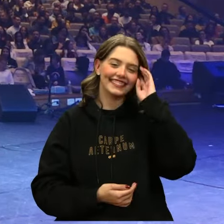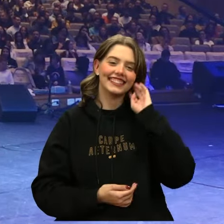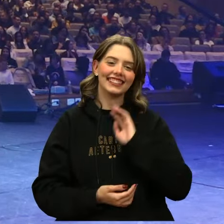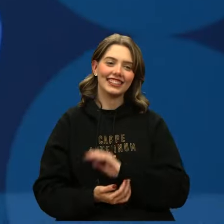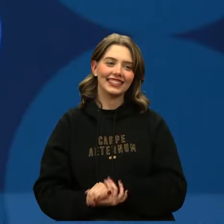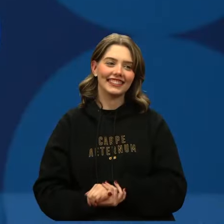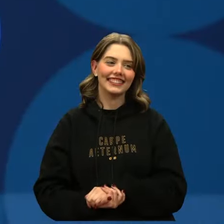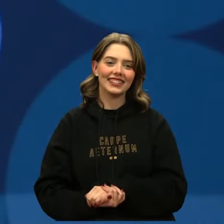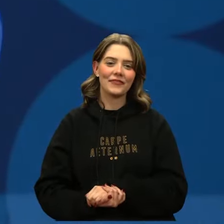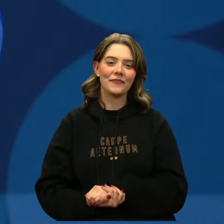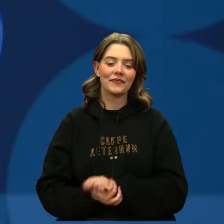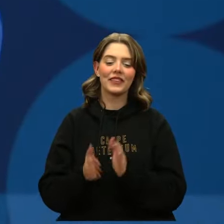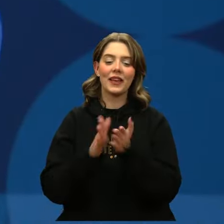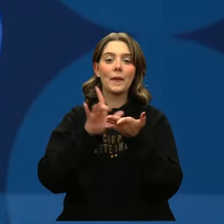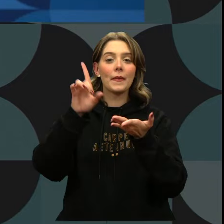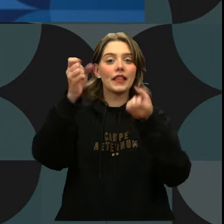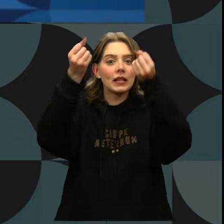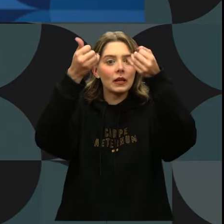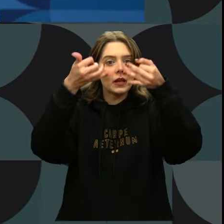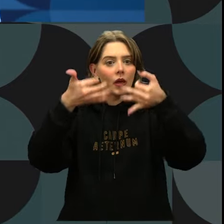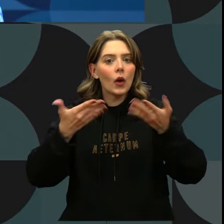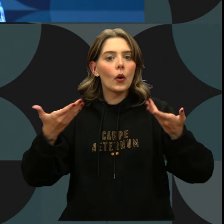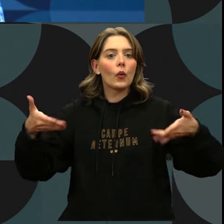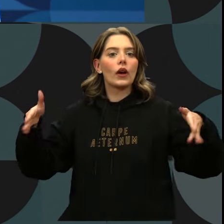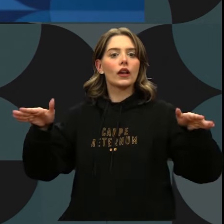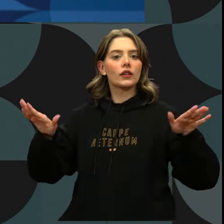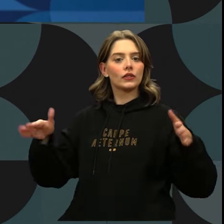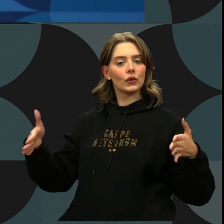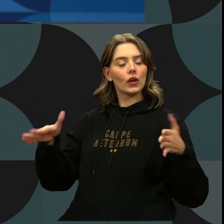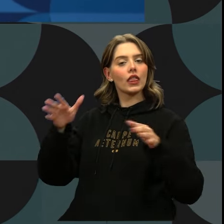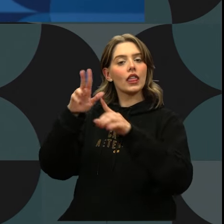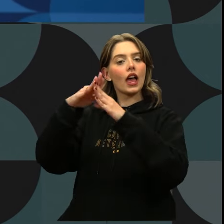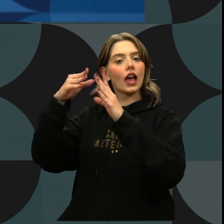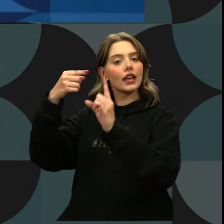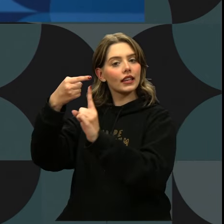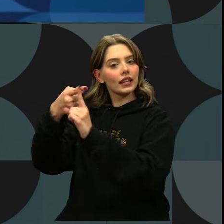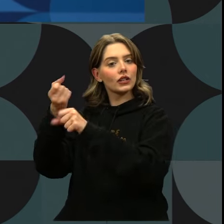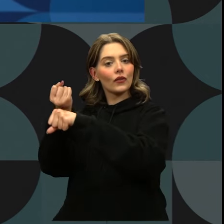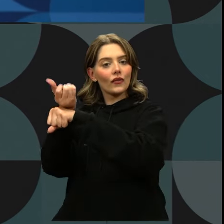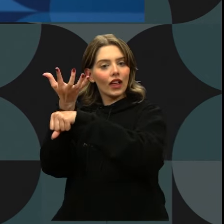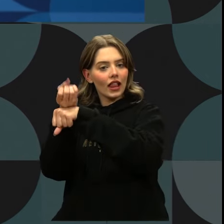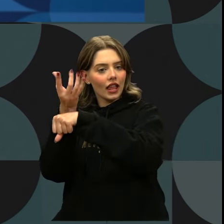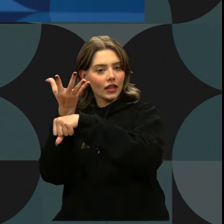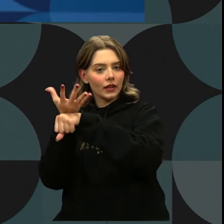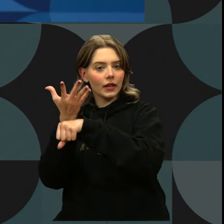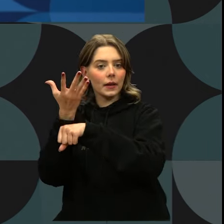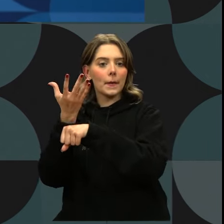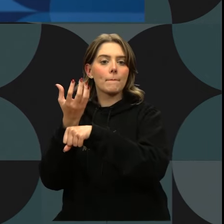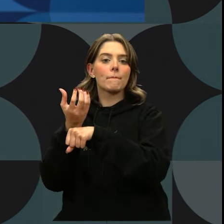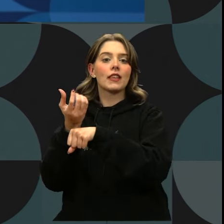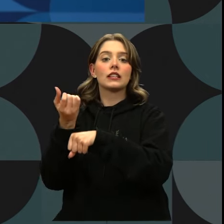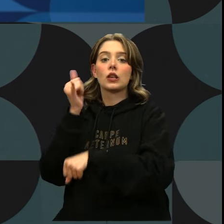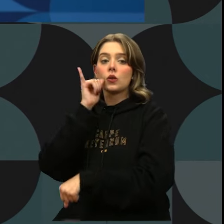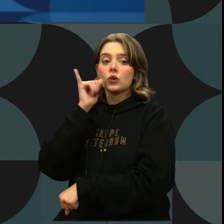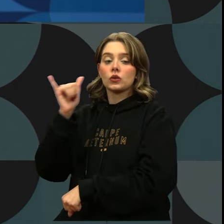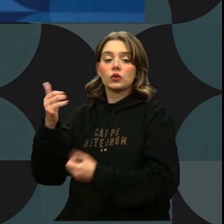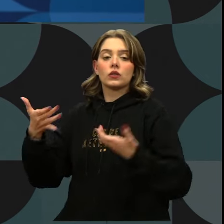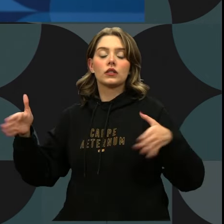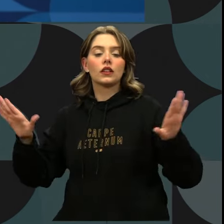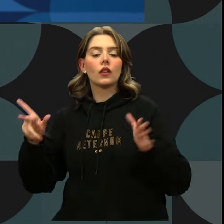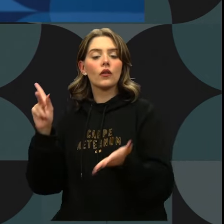A palavra de Deus fala assim: ao anjo da igreja em Filadélfia escreva, estas coisas diz o santo e